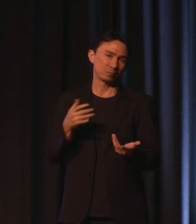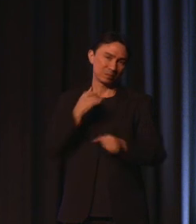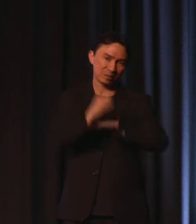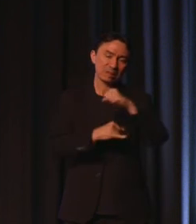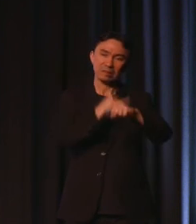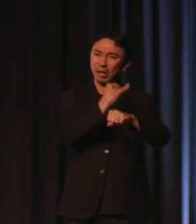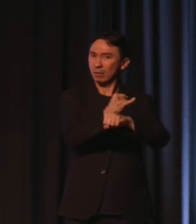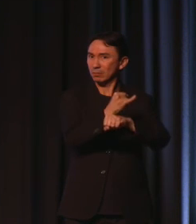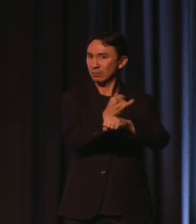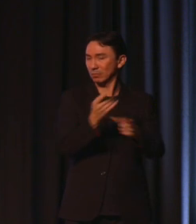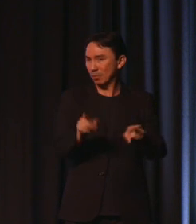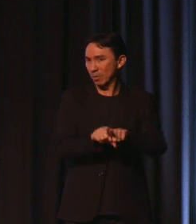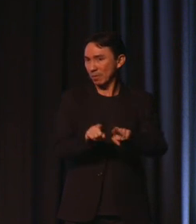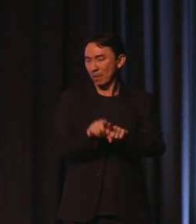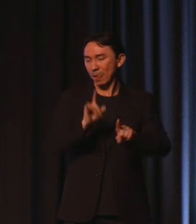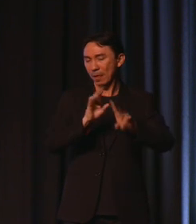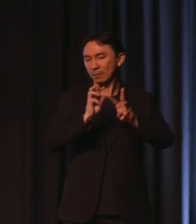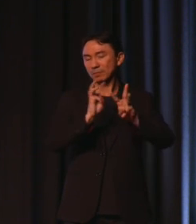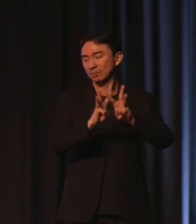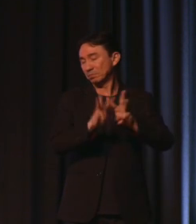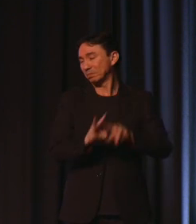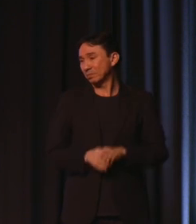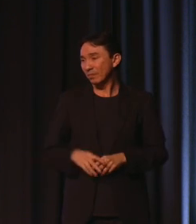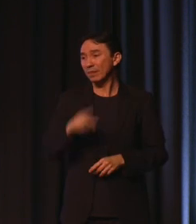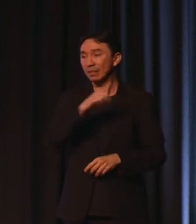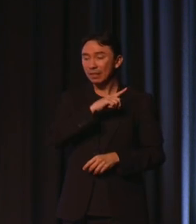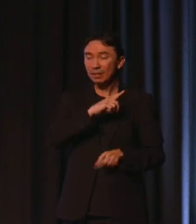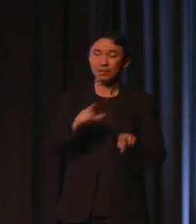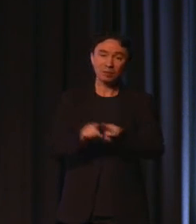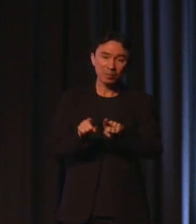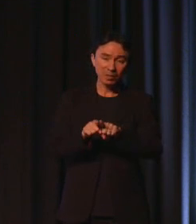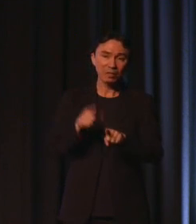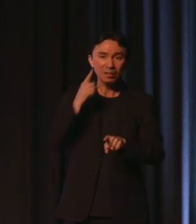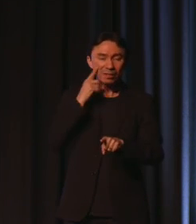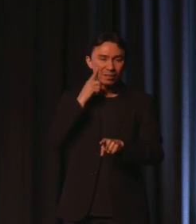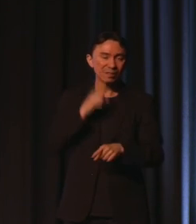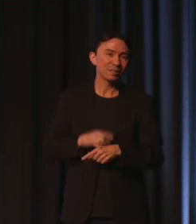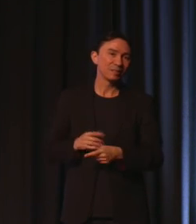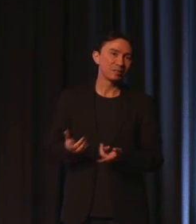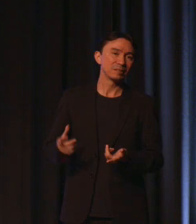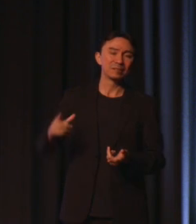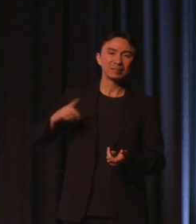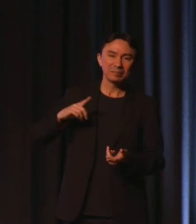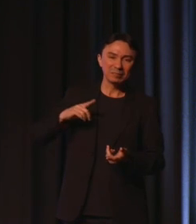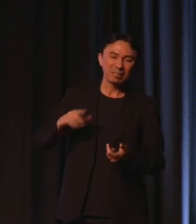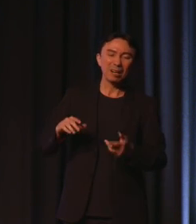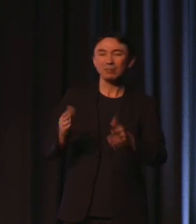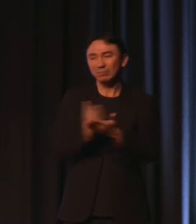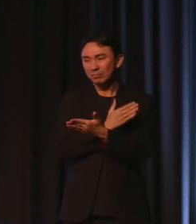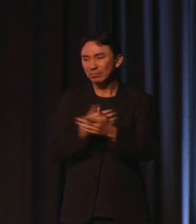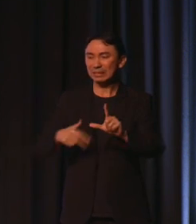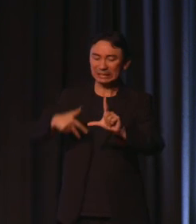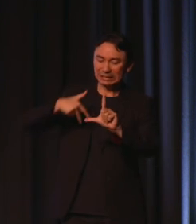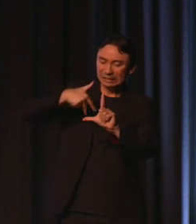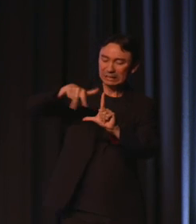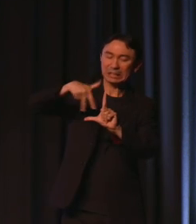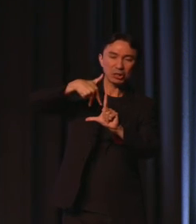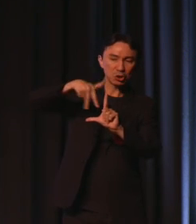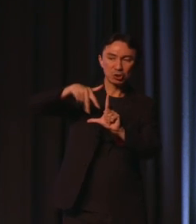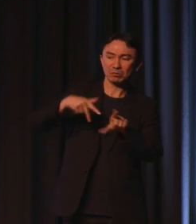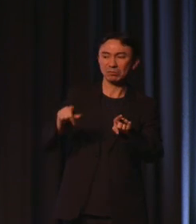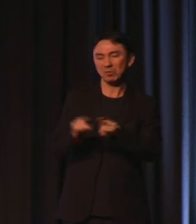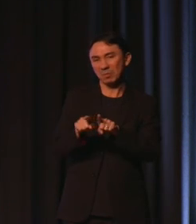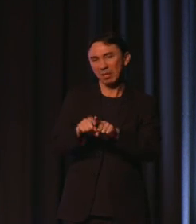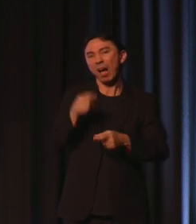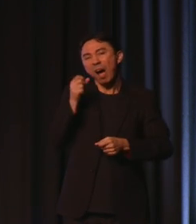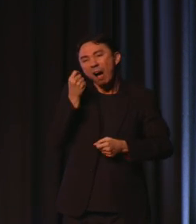mais secundária, você tem o WhatsApp, Messenger, YouTube, e menos presente o LinkedIn ali ao longo do caminho. E aí, gente,